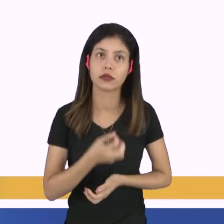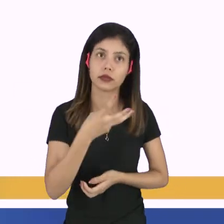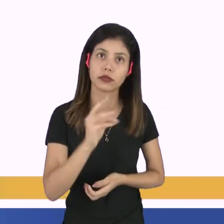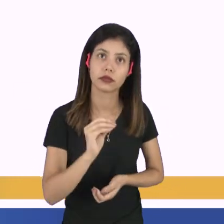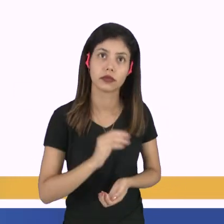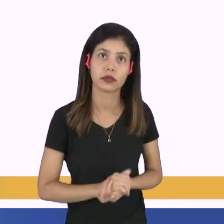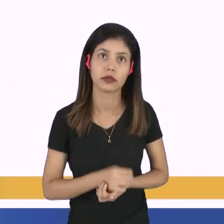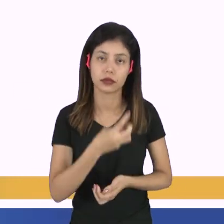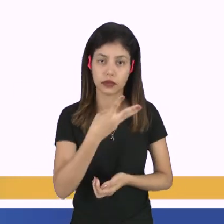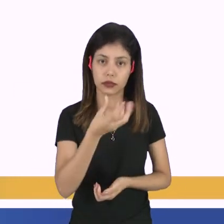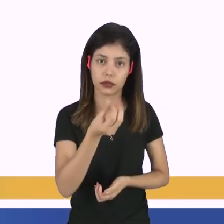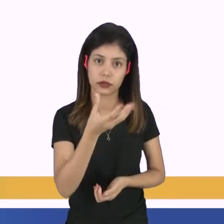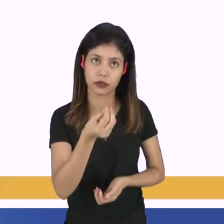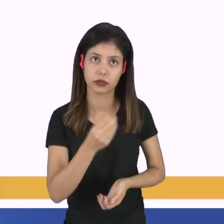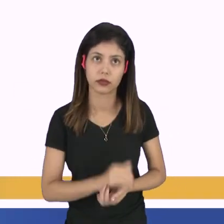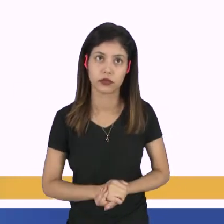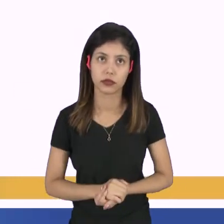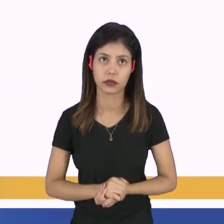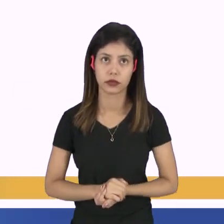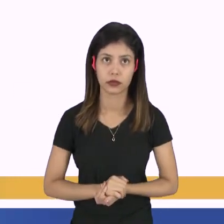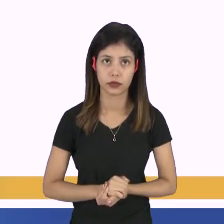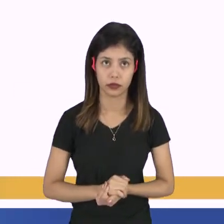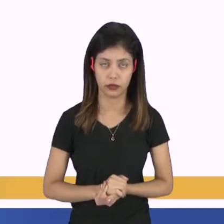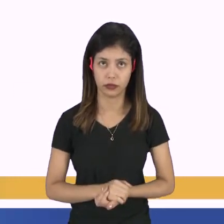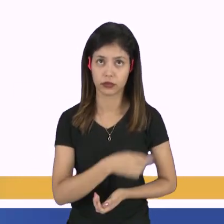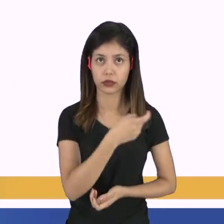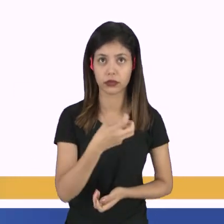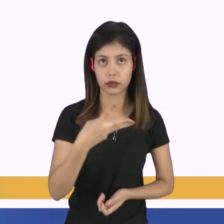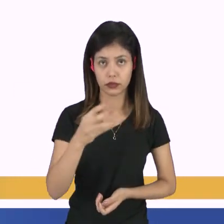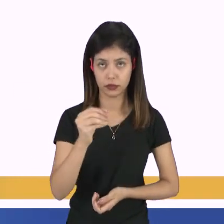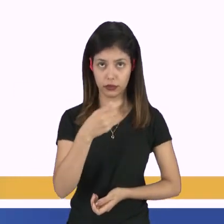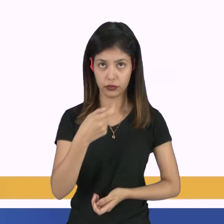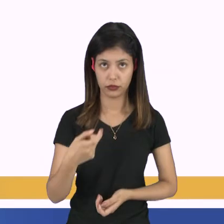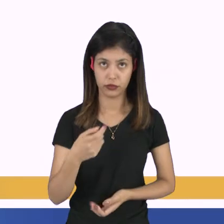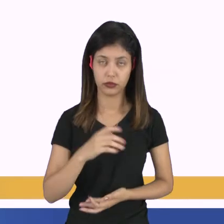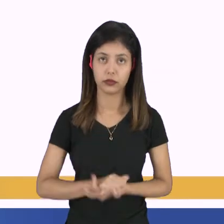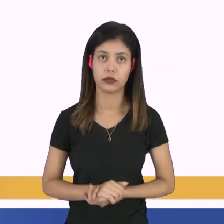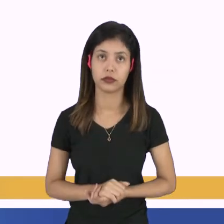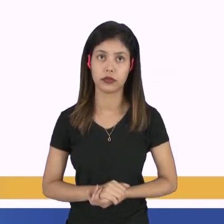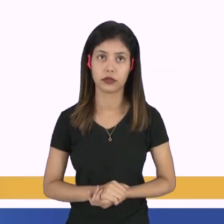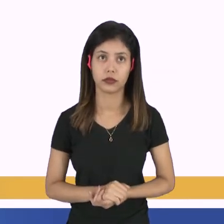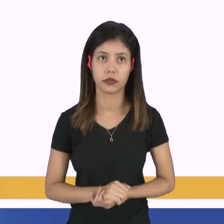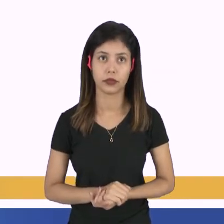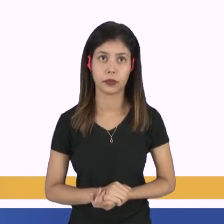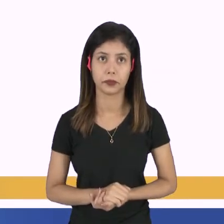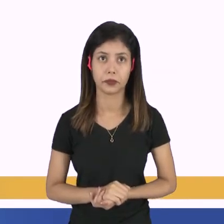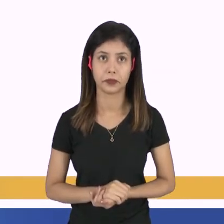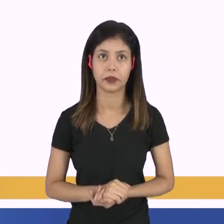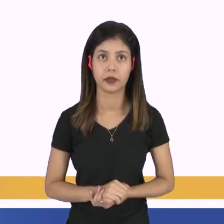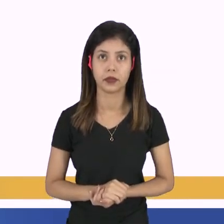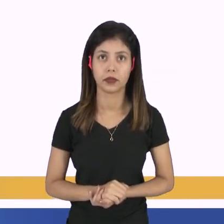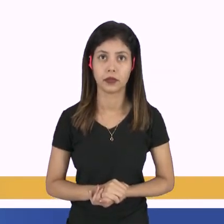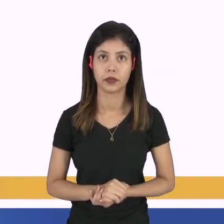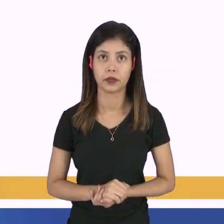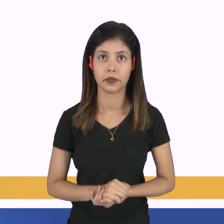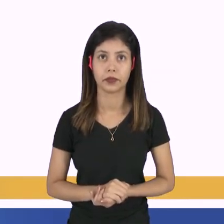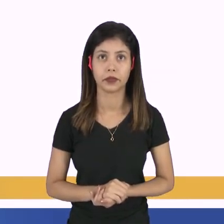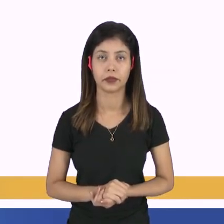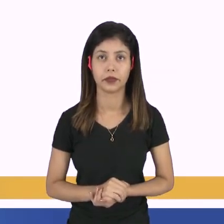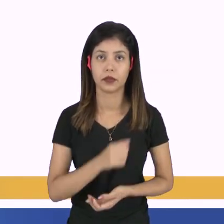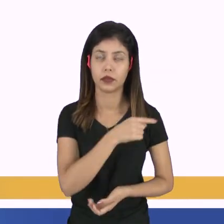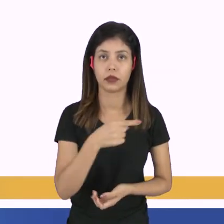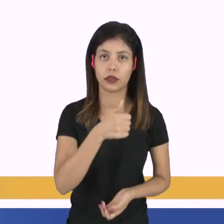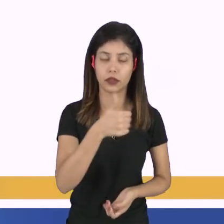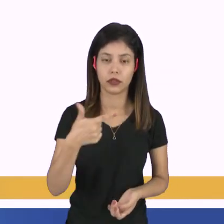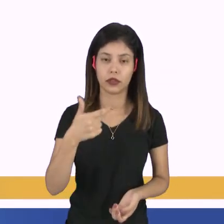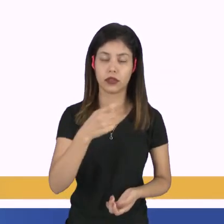12, 360. 30 vezes X menos 30x. Menos x vezes 12,